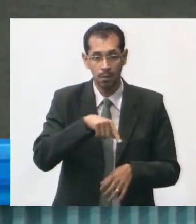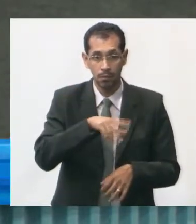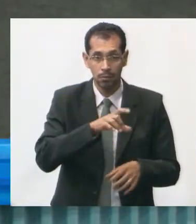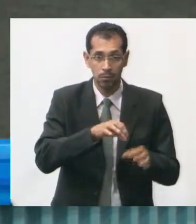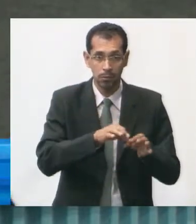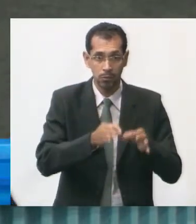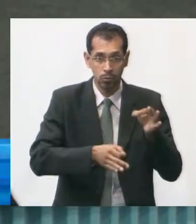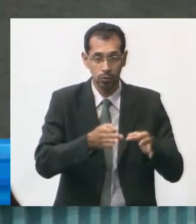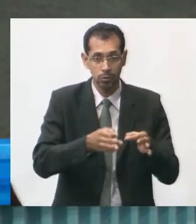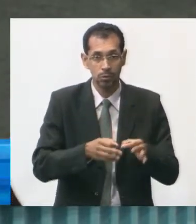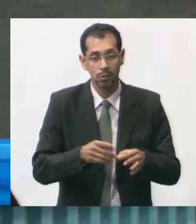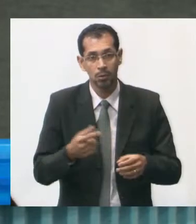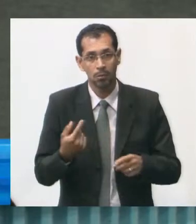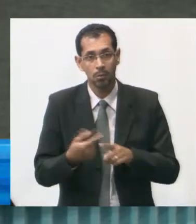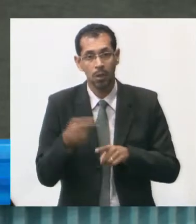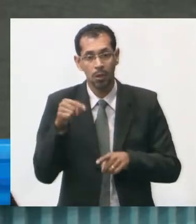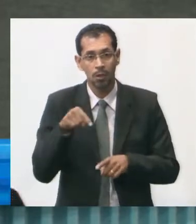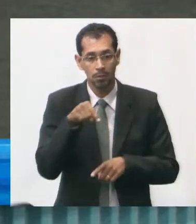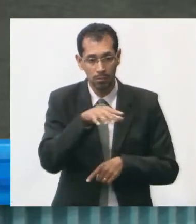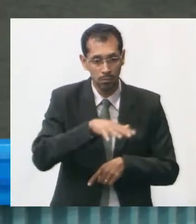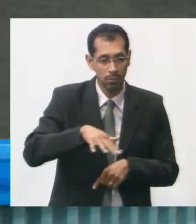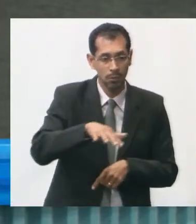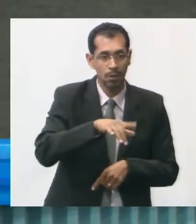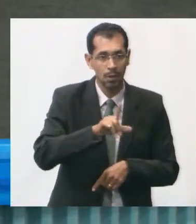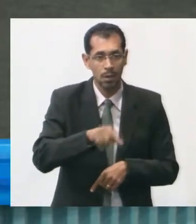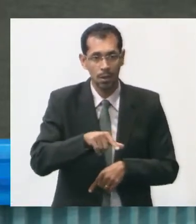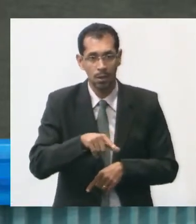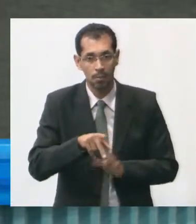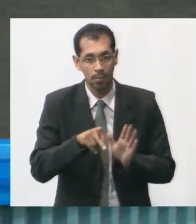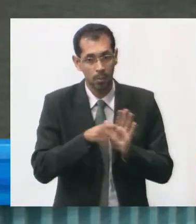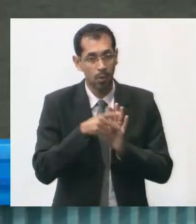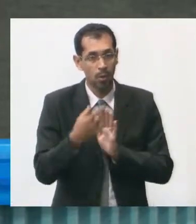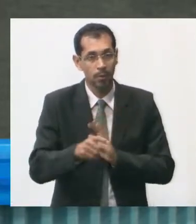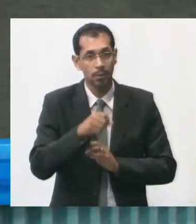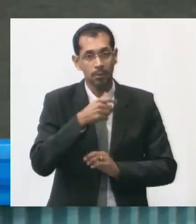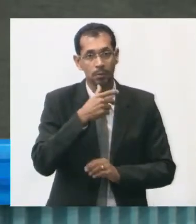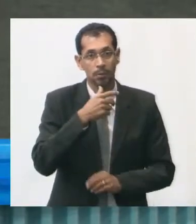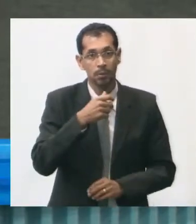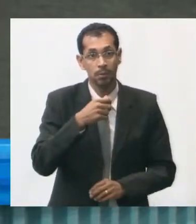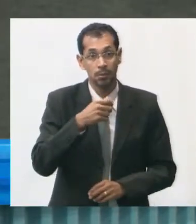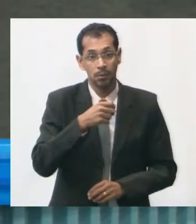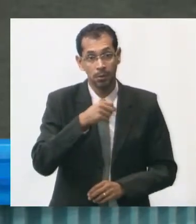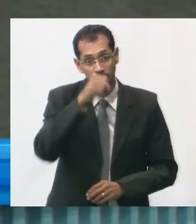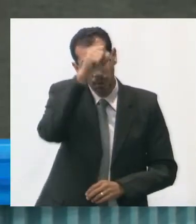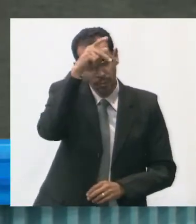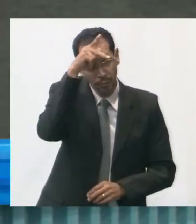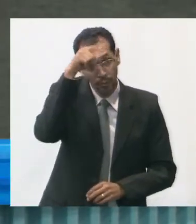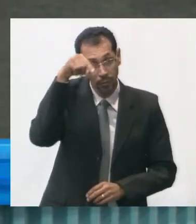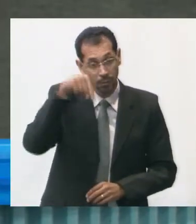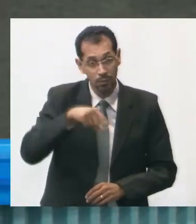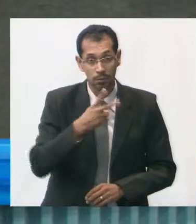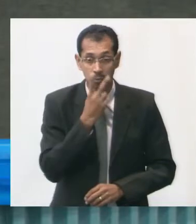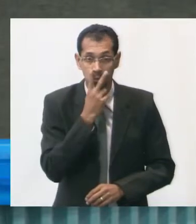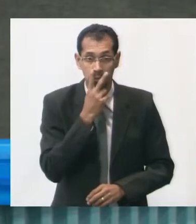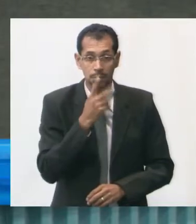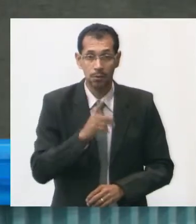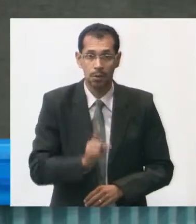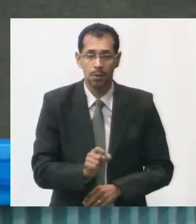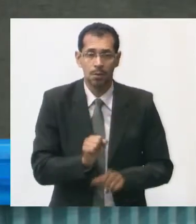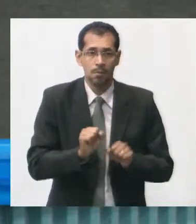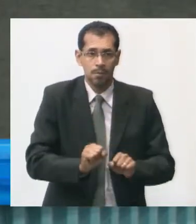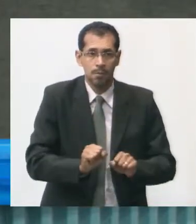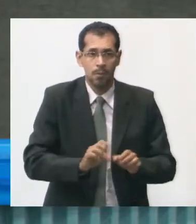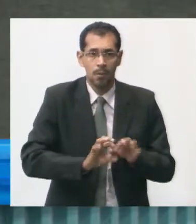de Vitória. É um terreno que está apto hoje para levar melhorias para a comunidade. Nós